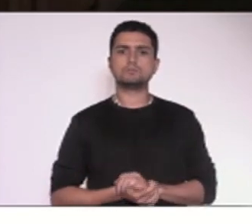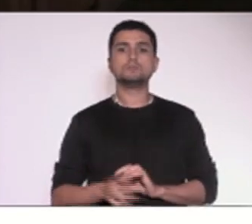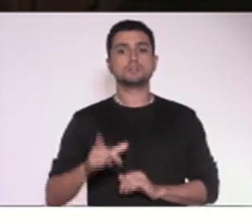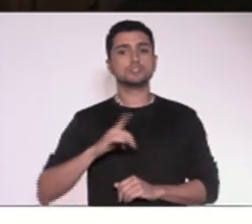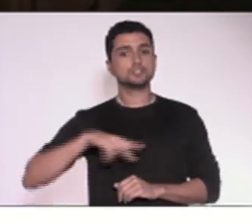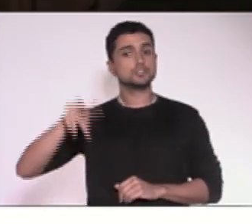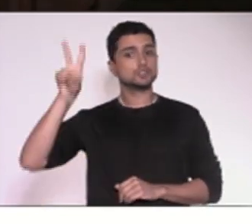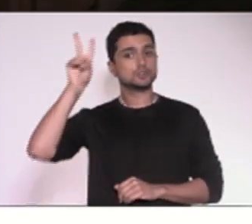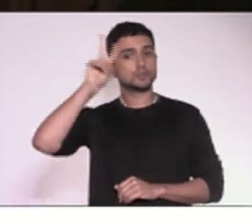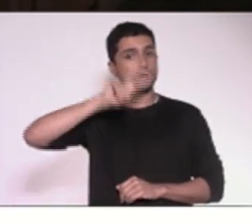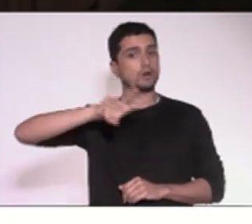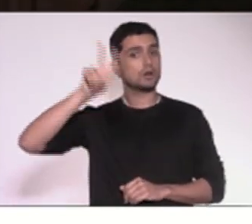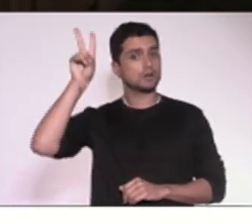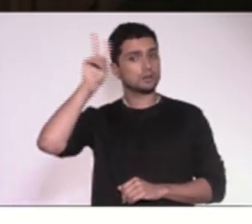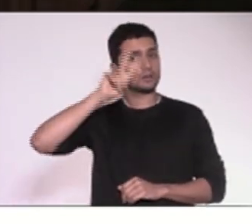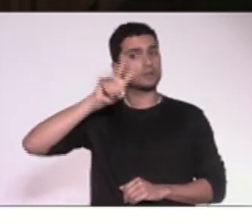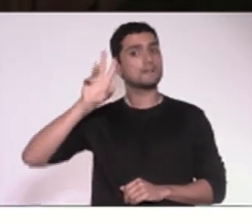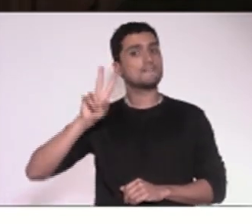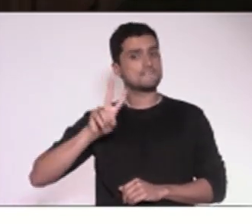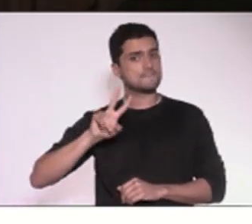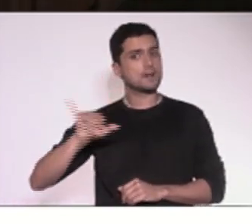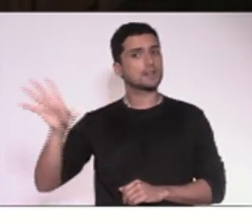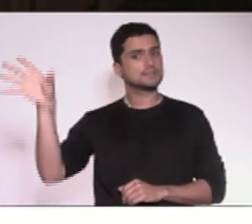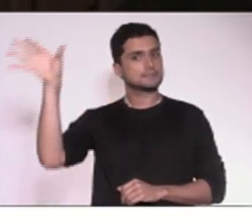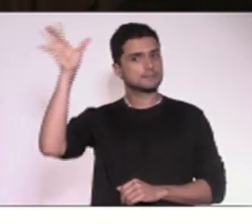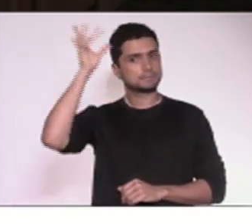sendo exemplo para as polícias do Brasil.